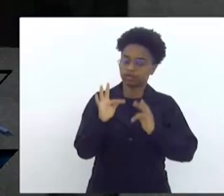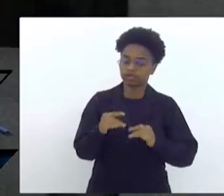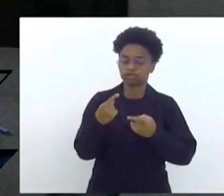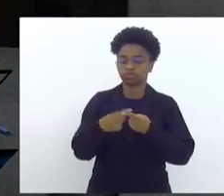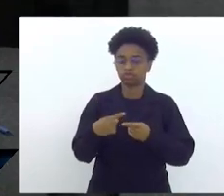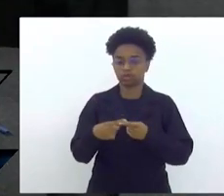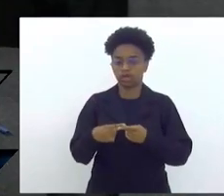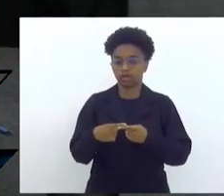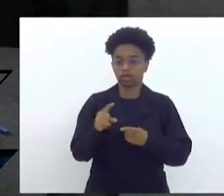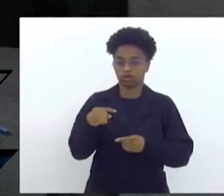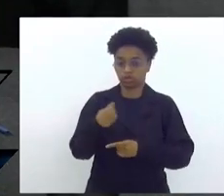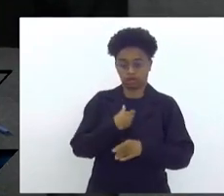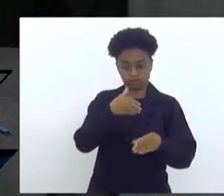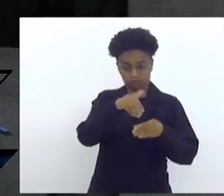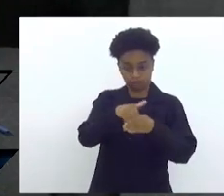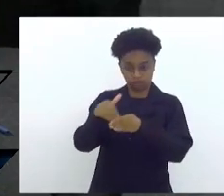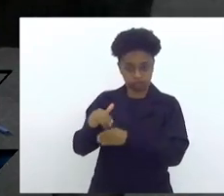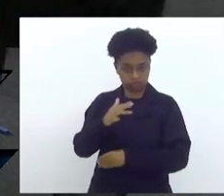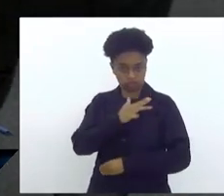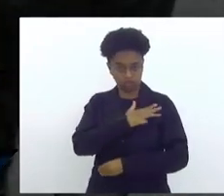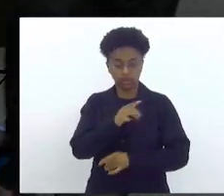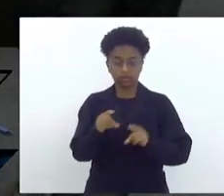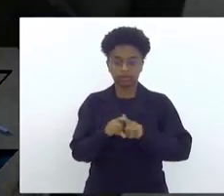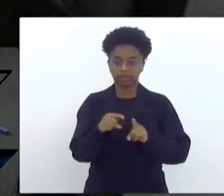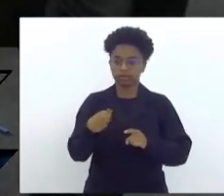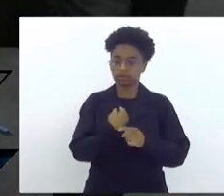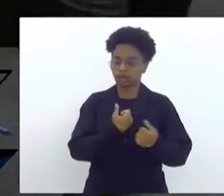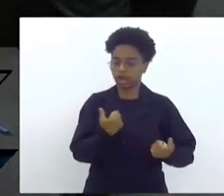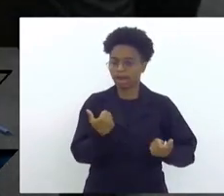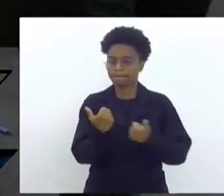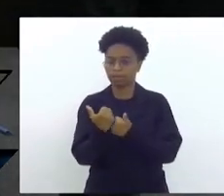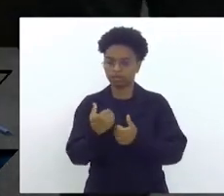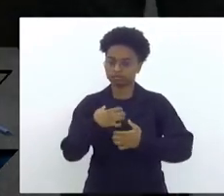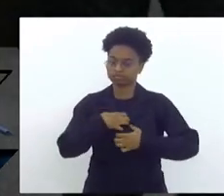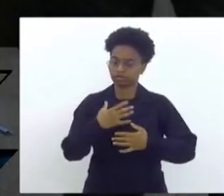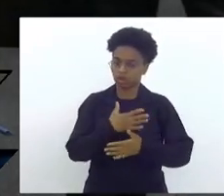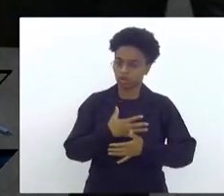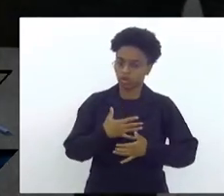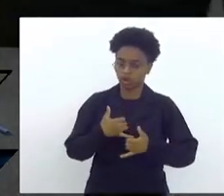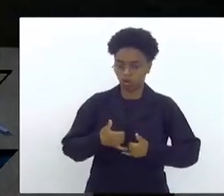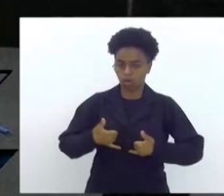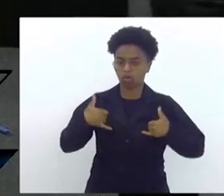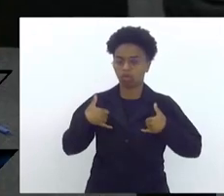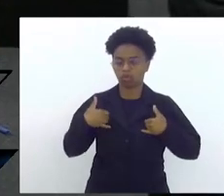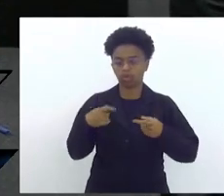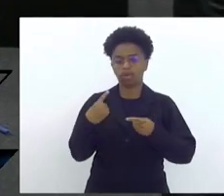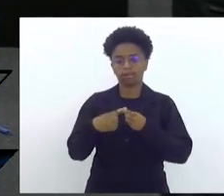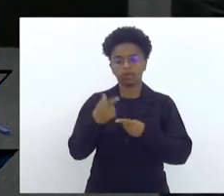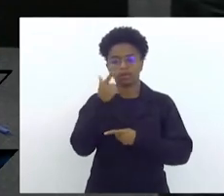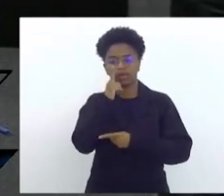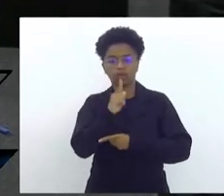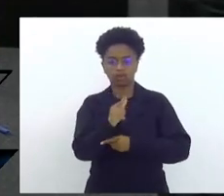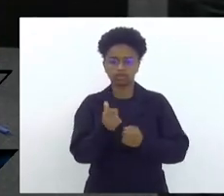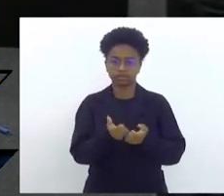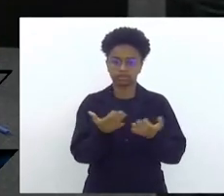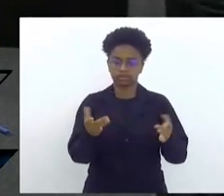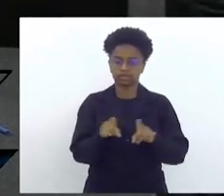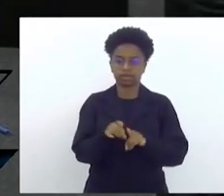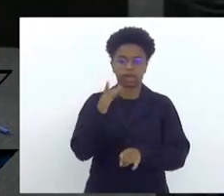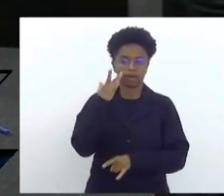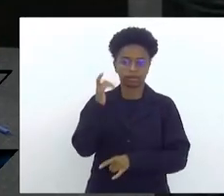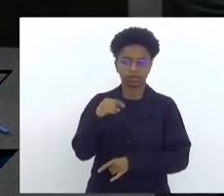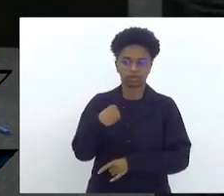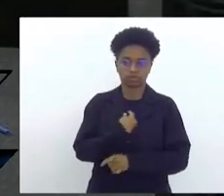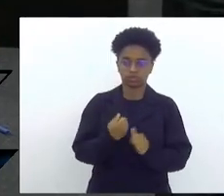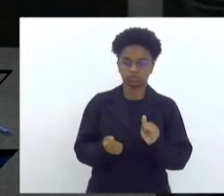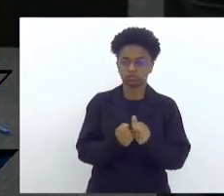ajudou a eleger o governo que nós somos básico muito orgulho que é o governo Lula o governo federal tá garantindo isso e amanhã estaremos juntos